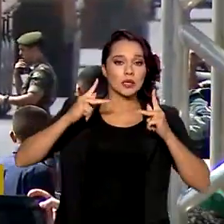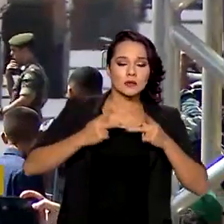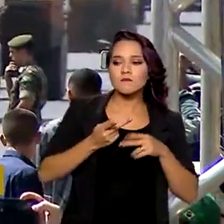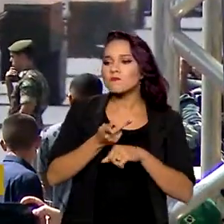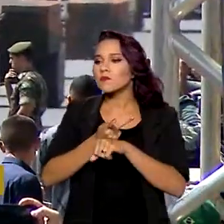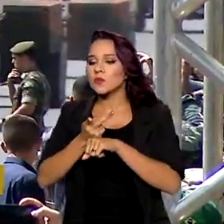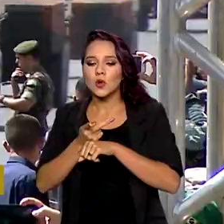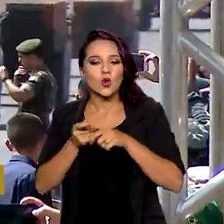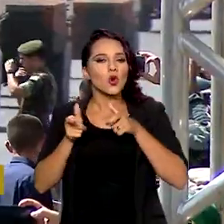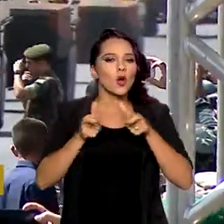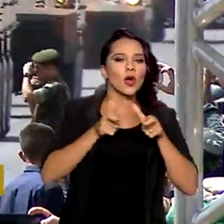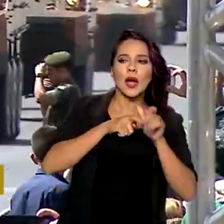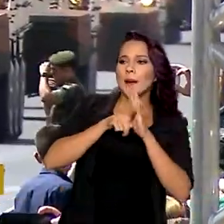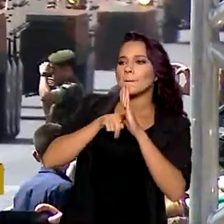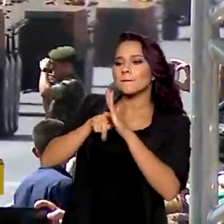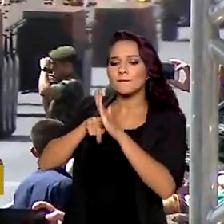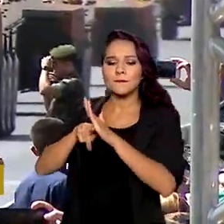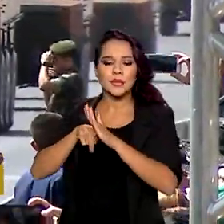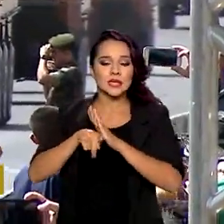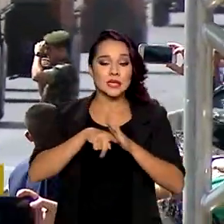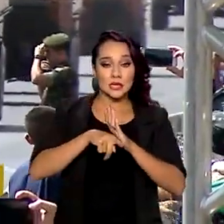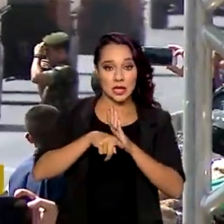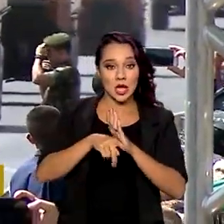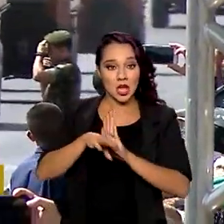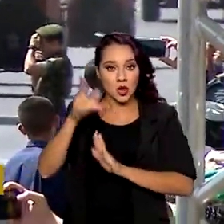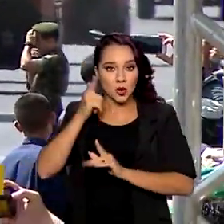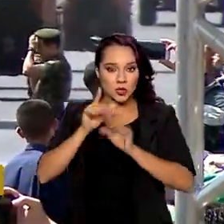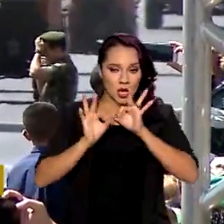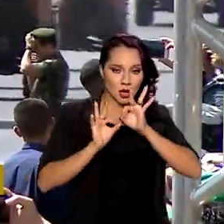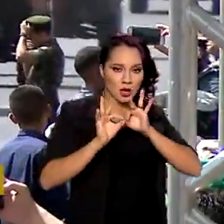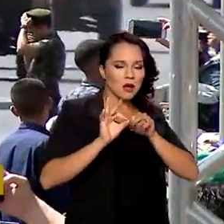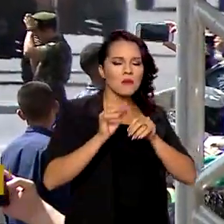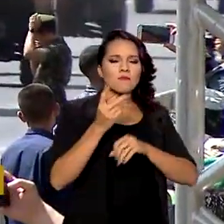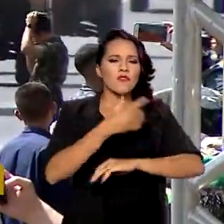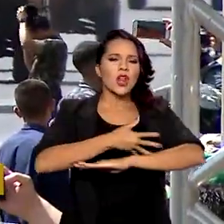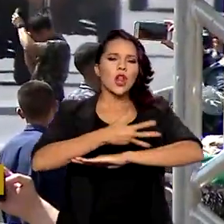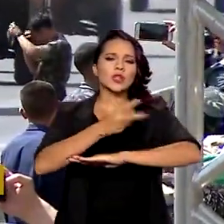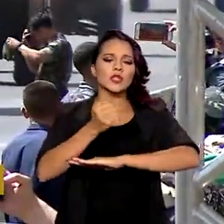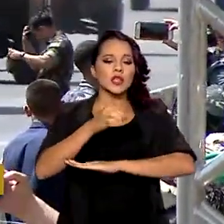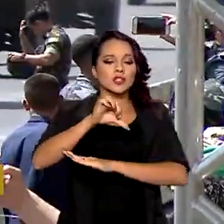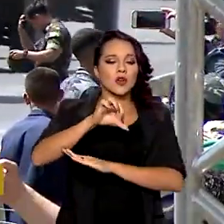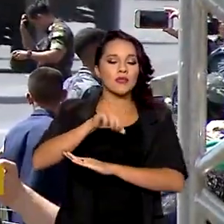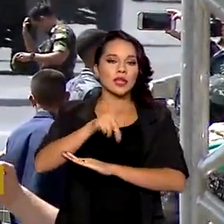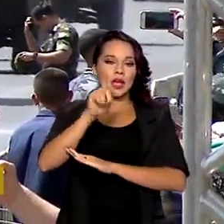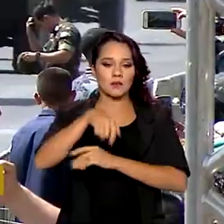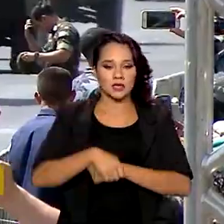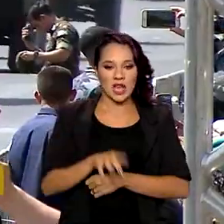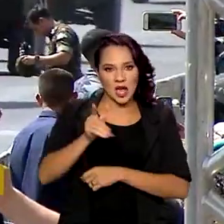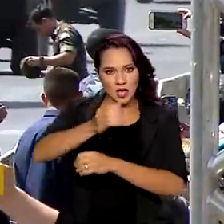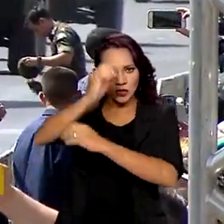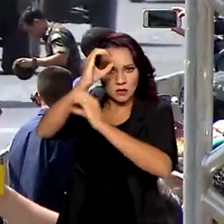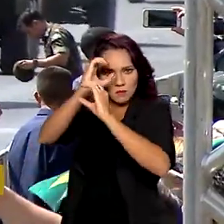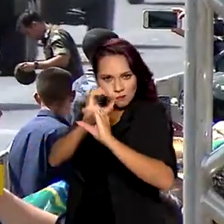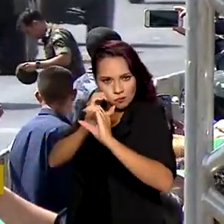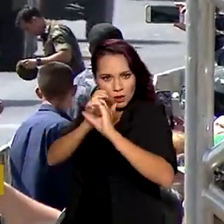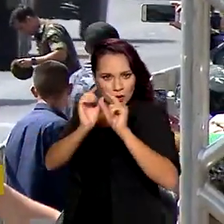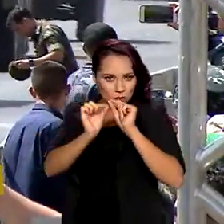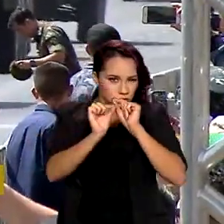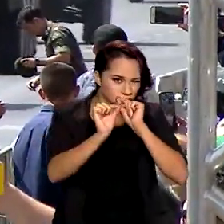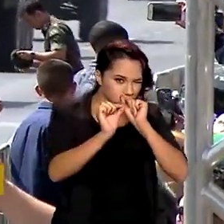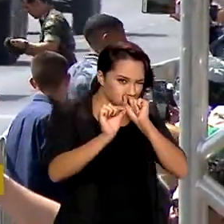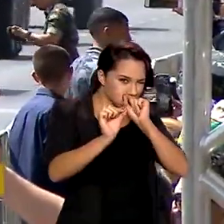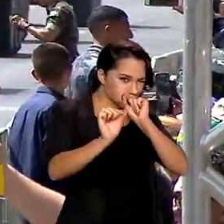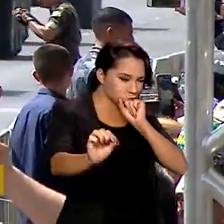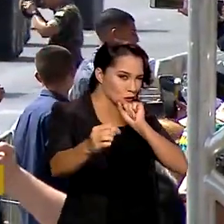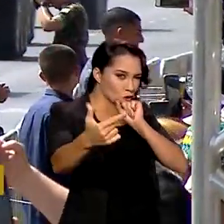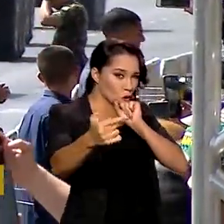é uma viatura que alcança até 90 km por hora, aquele canhão ali tem um alcance de 2 mil metros.